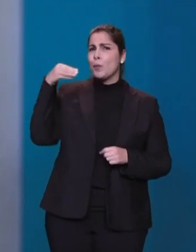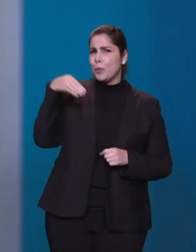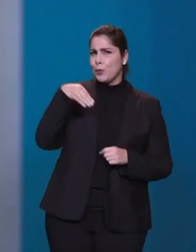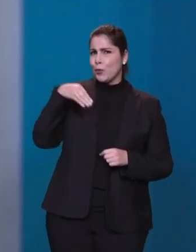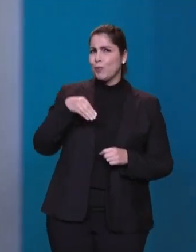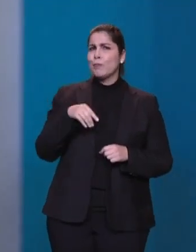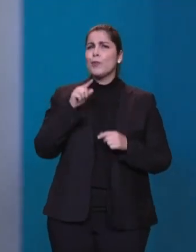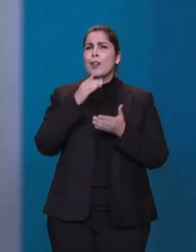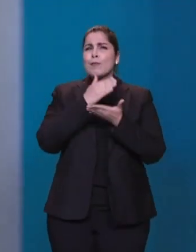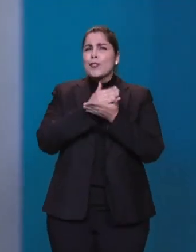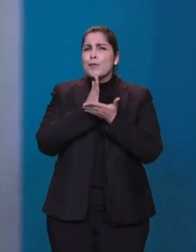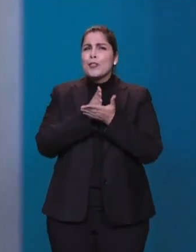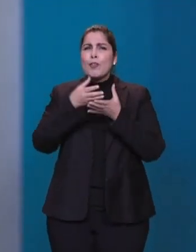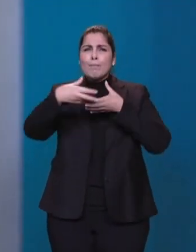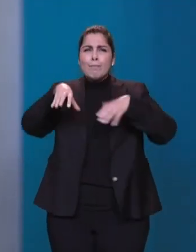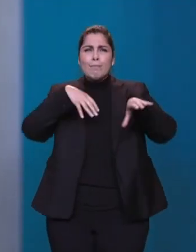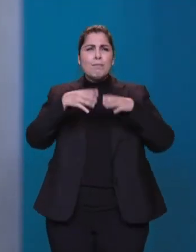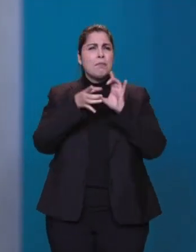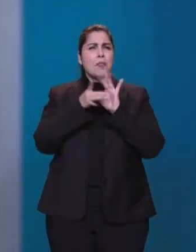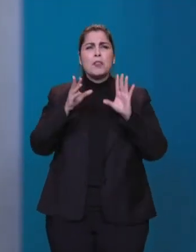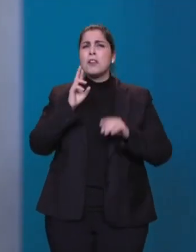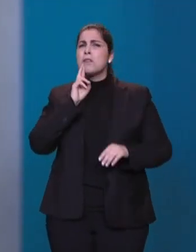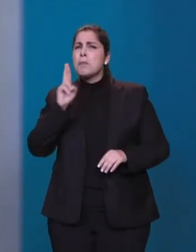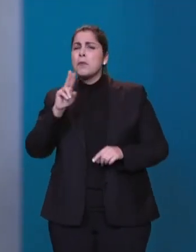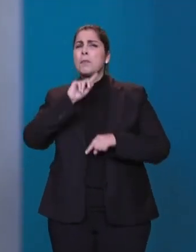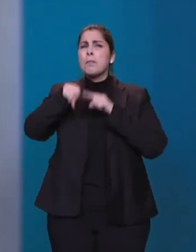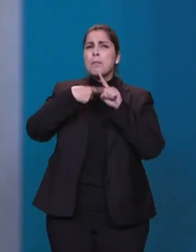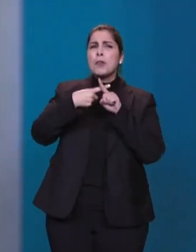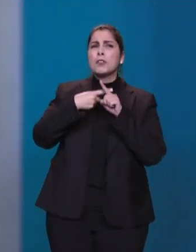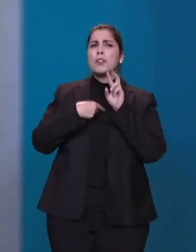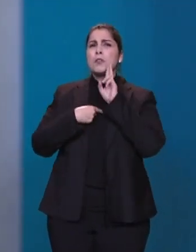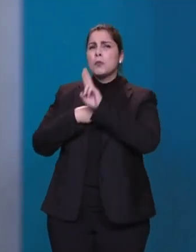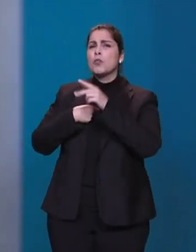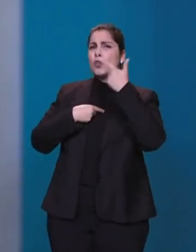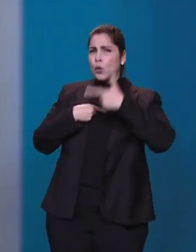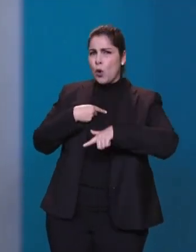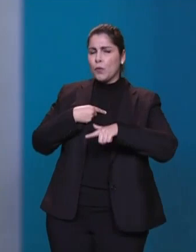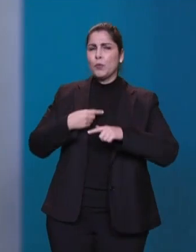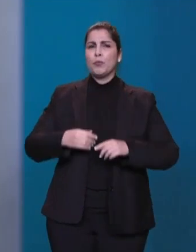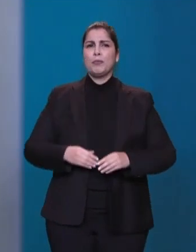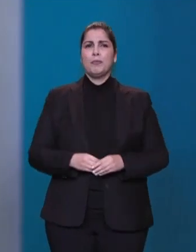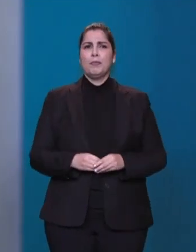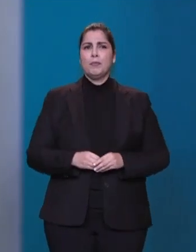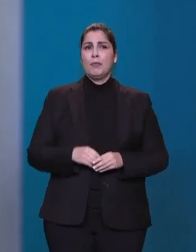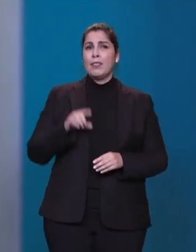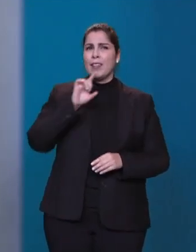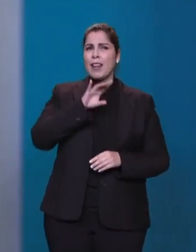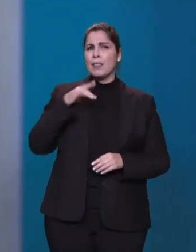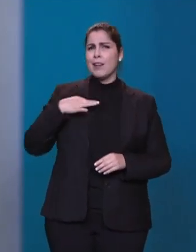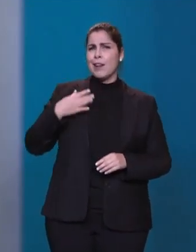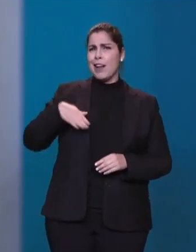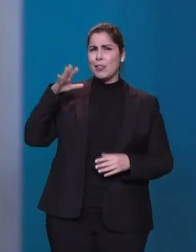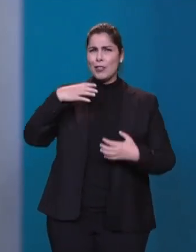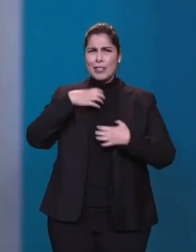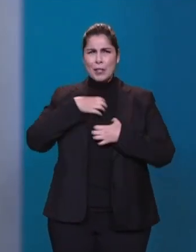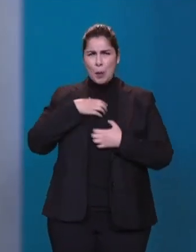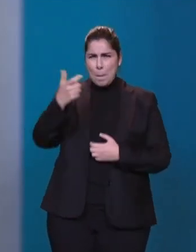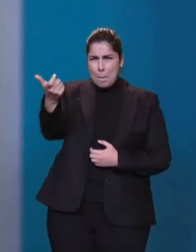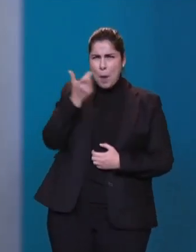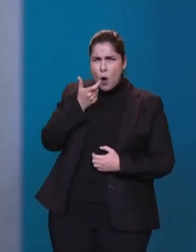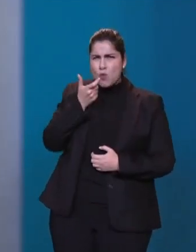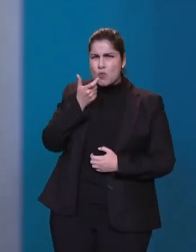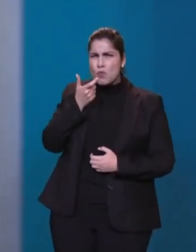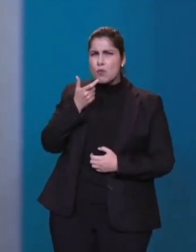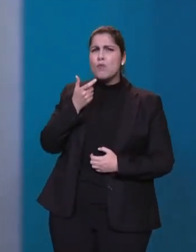como quiser entre a resposta e a tréplica. O candidato que se sentir moralmente ofendido pode pedir direito de